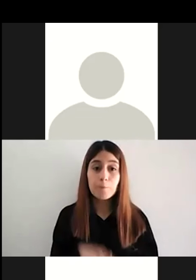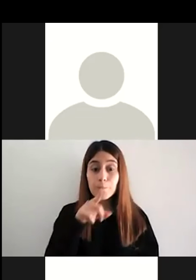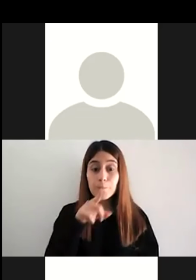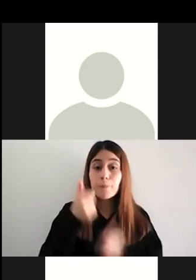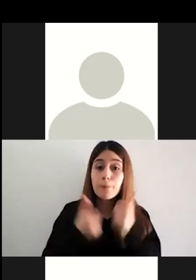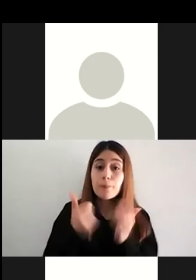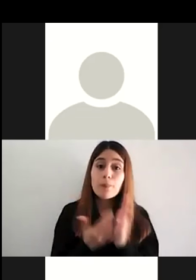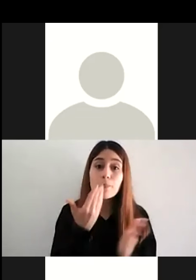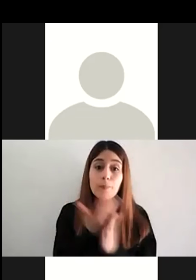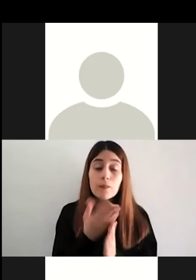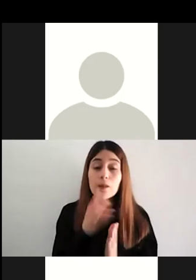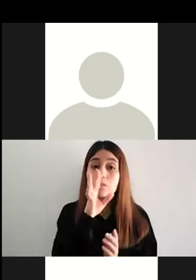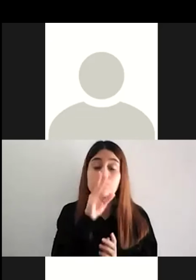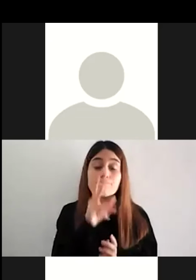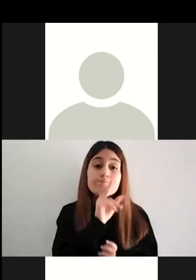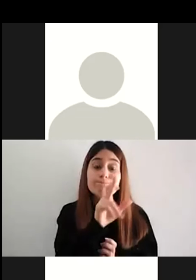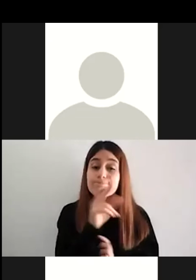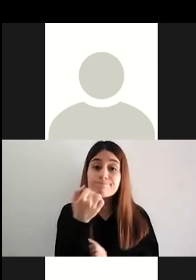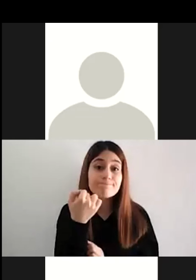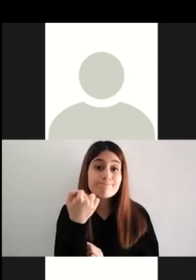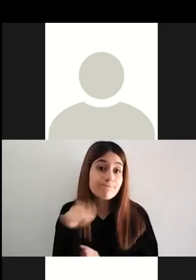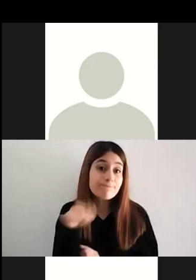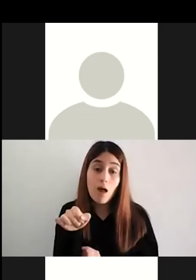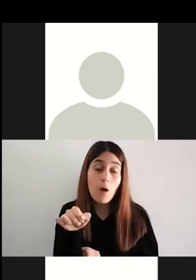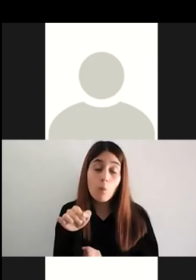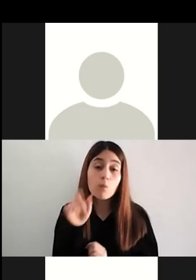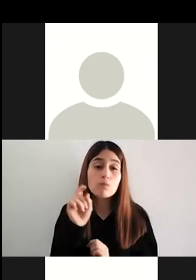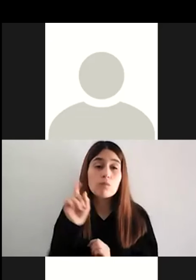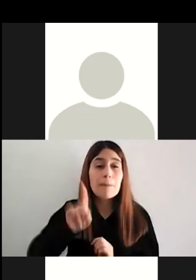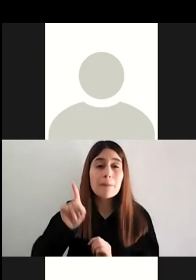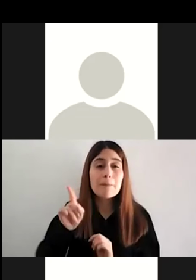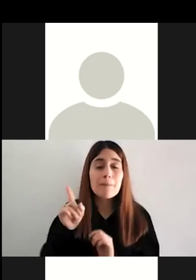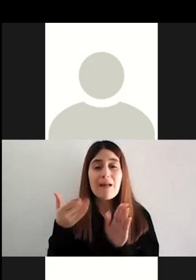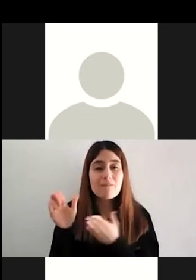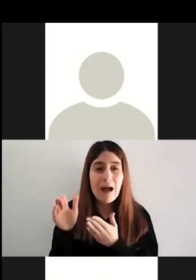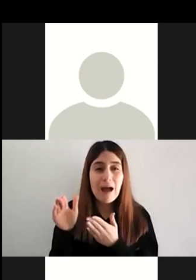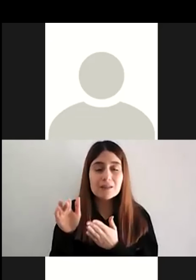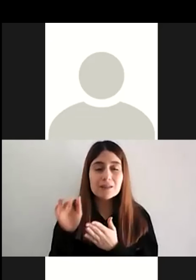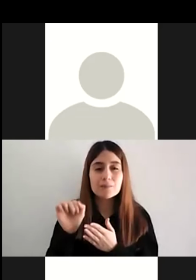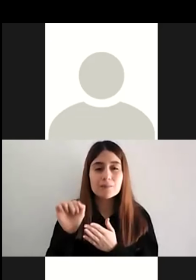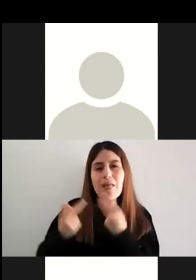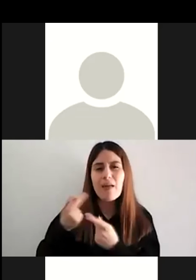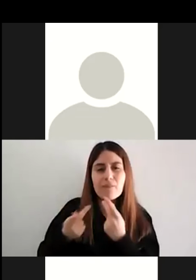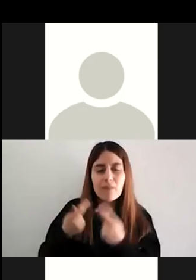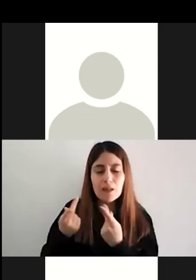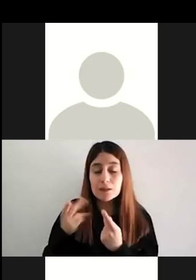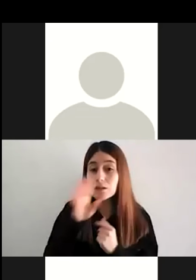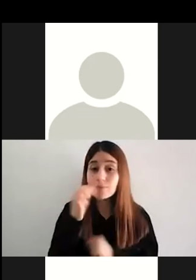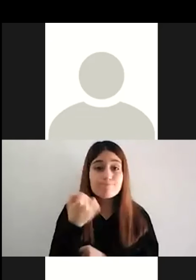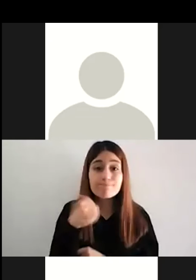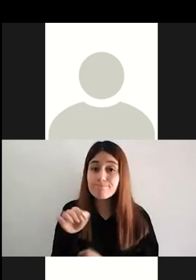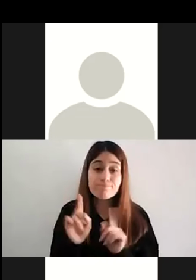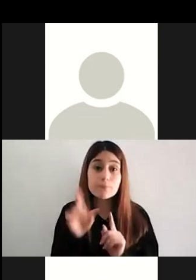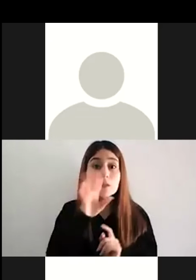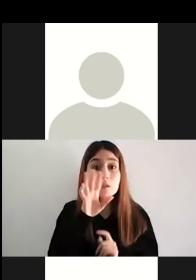candidaturas que tiveram um parecer desfavorável na primeira fase, ou seja, na fase de avaliação pelas redes a que se candidataram, podiam,